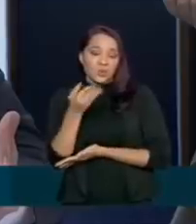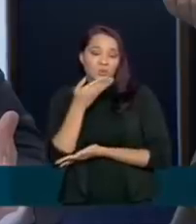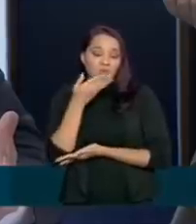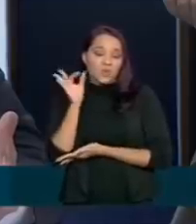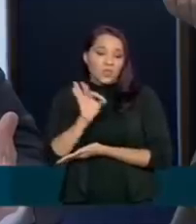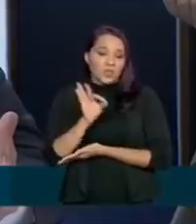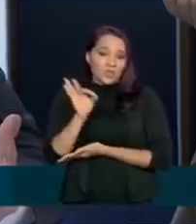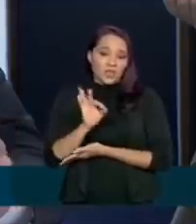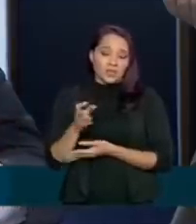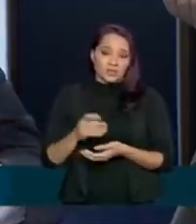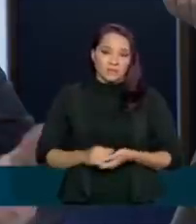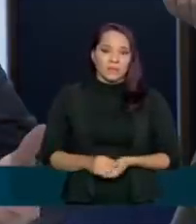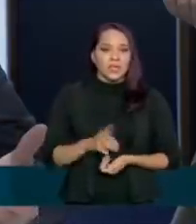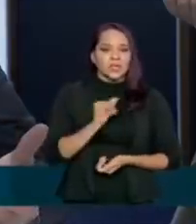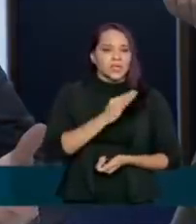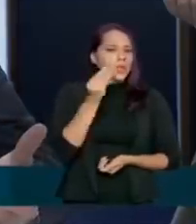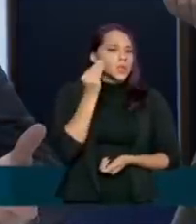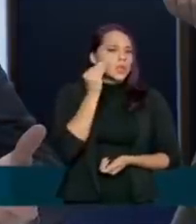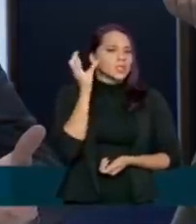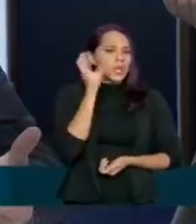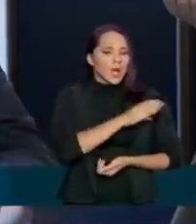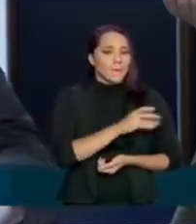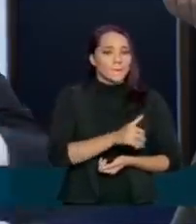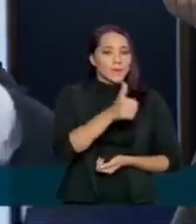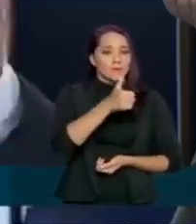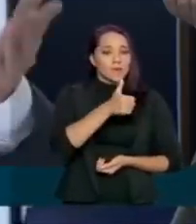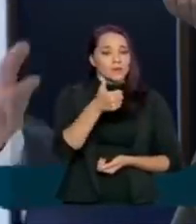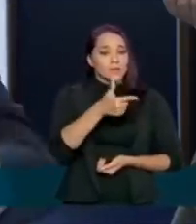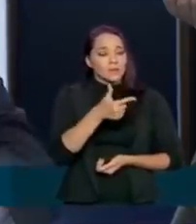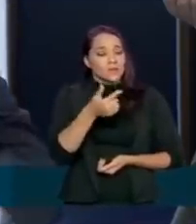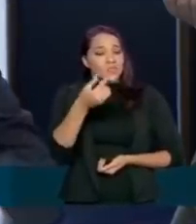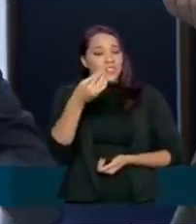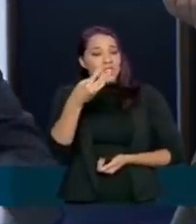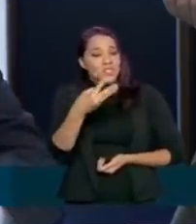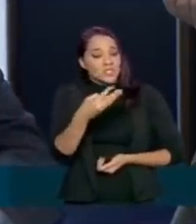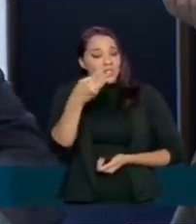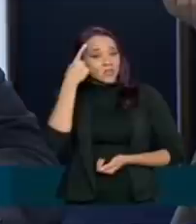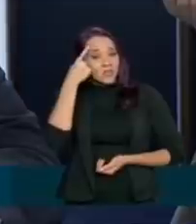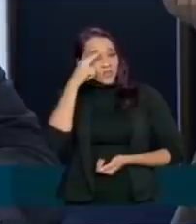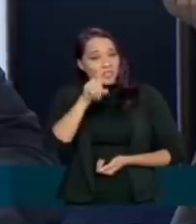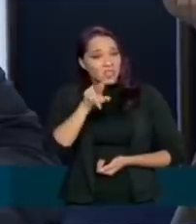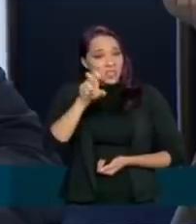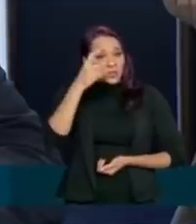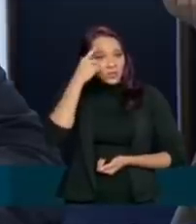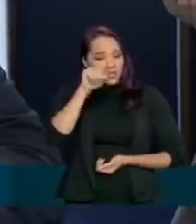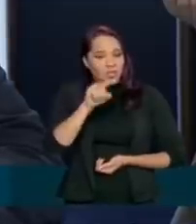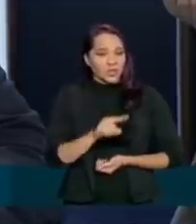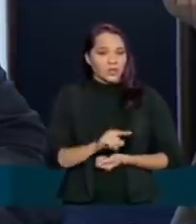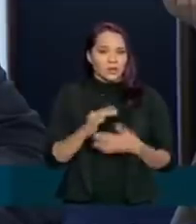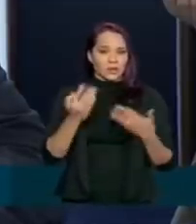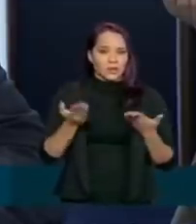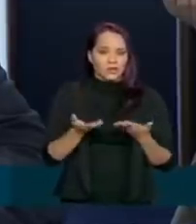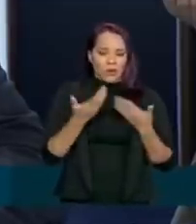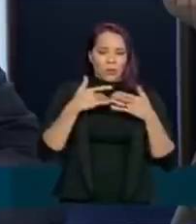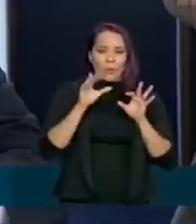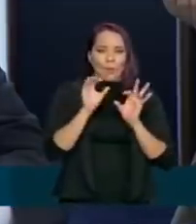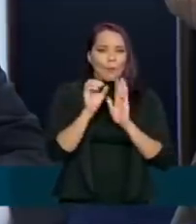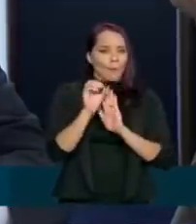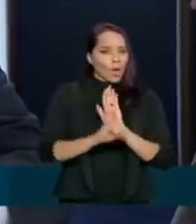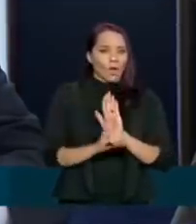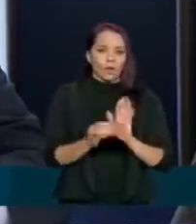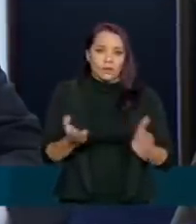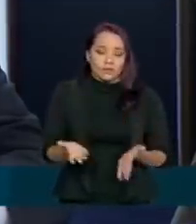anticorpo. Se você fizer o teste rápido no primeiro, segundo, terceiro, até o 6º dia, 5º dia, a probabilidade de não dar nada é